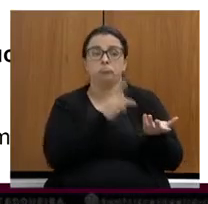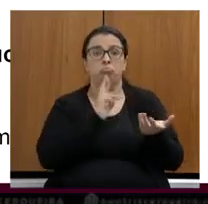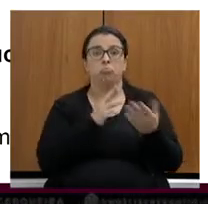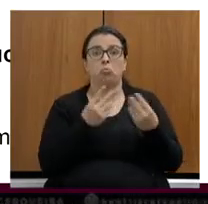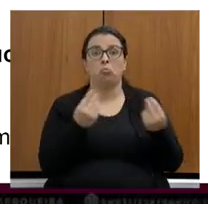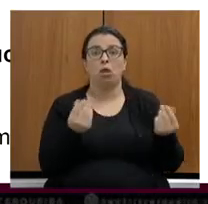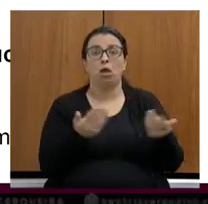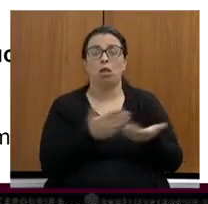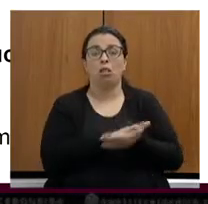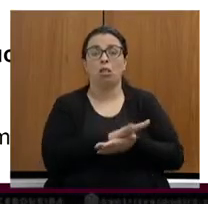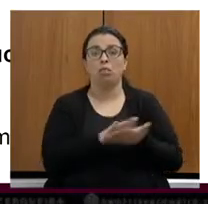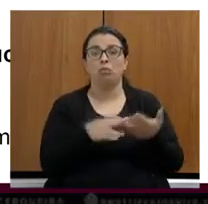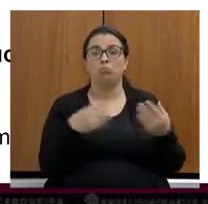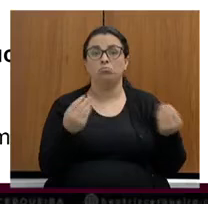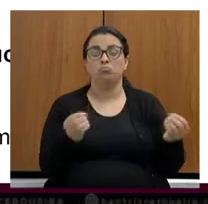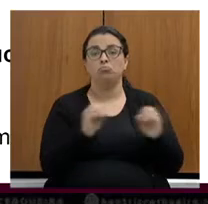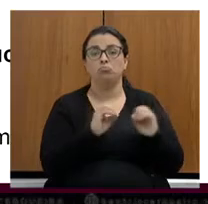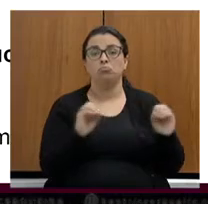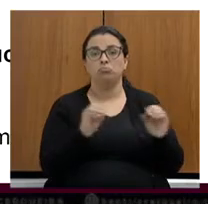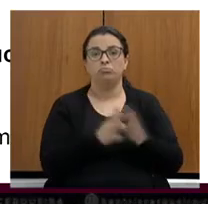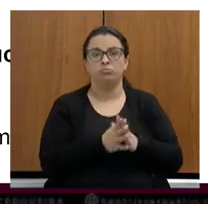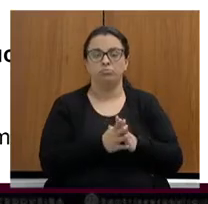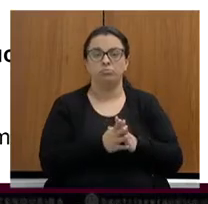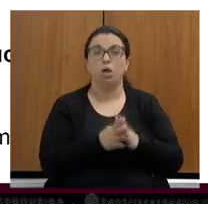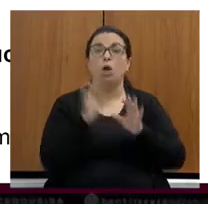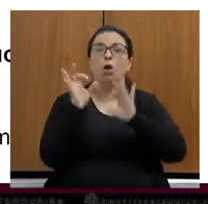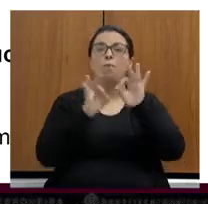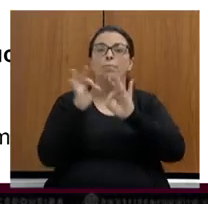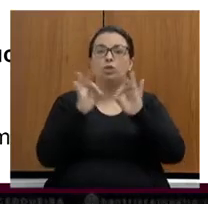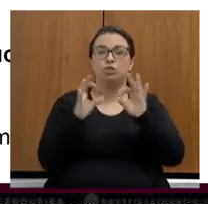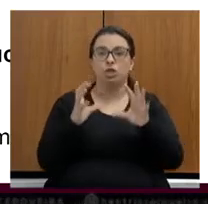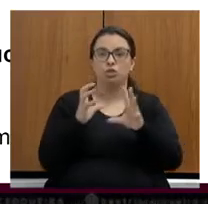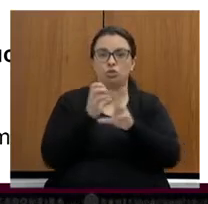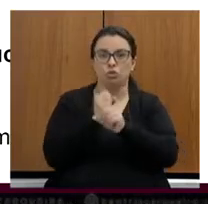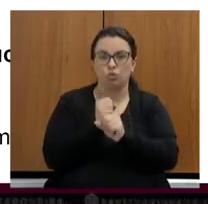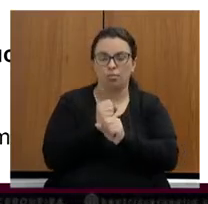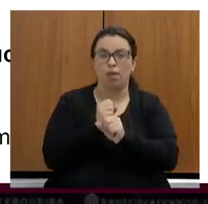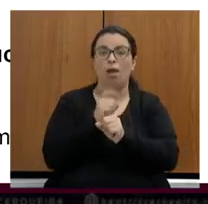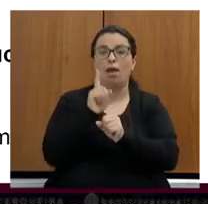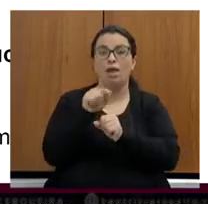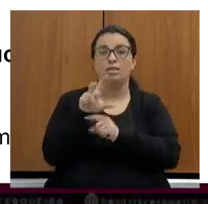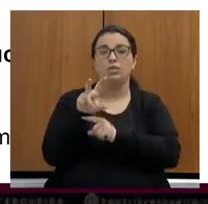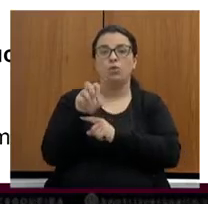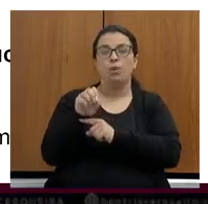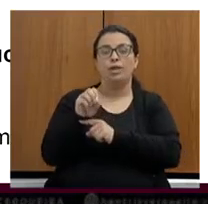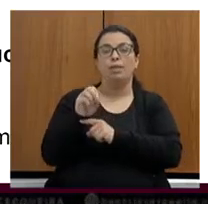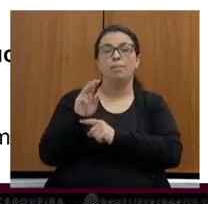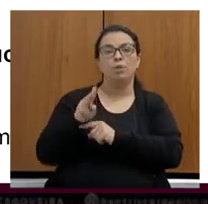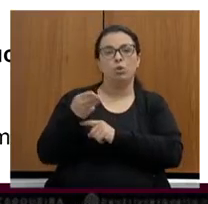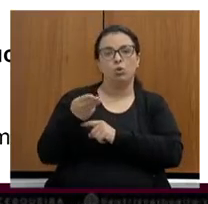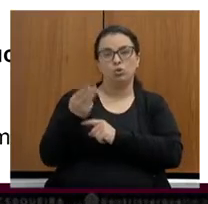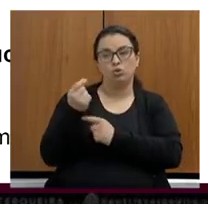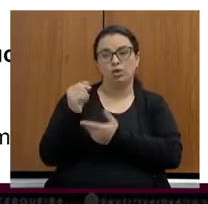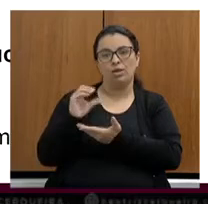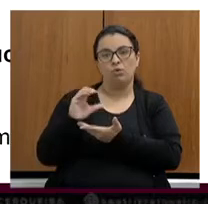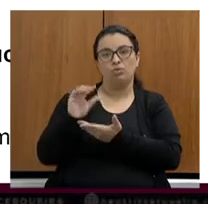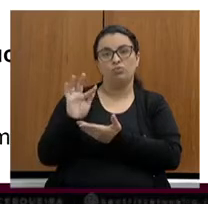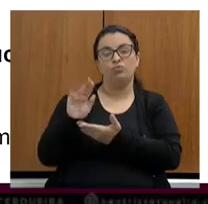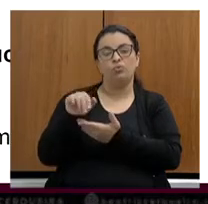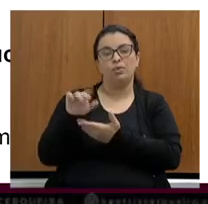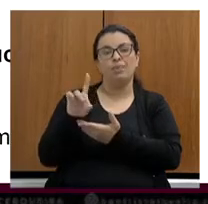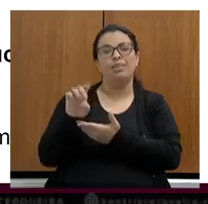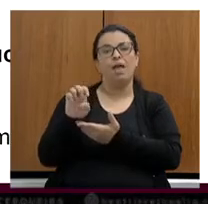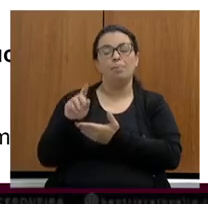é o que o projeto somar São 50 milhões de recursos do fundeb em 2022 sim